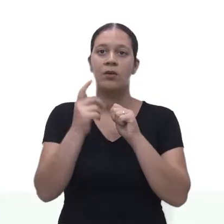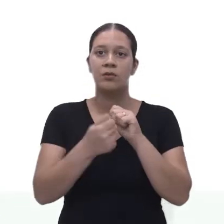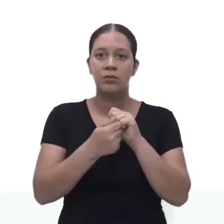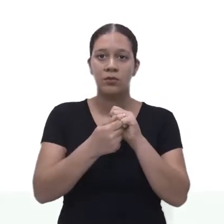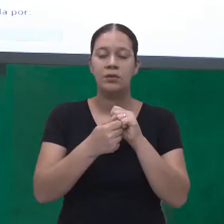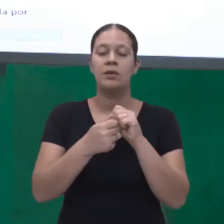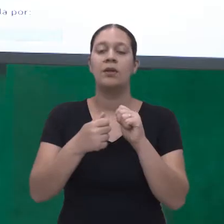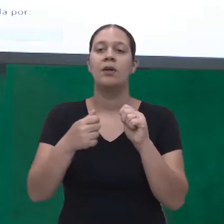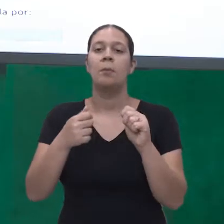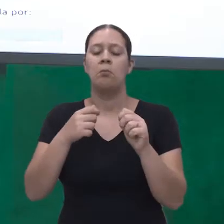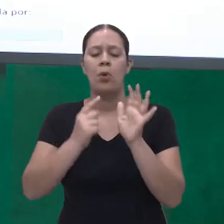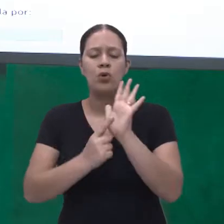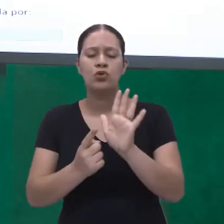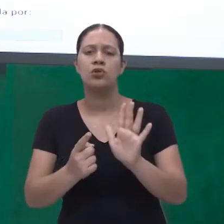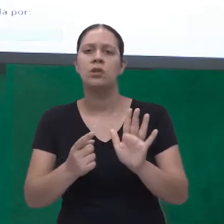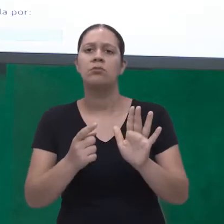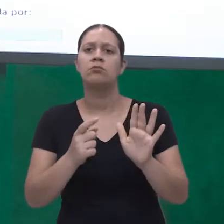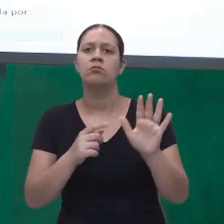de desordem